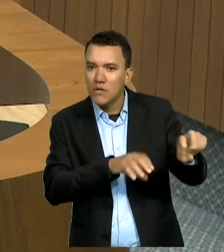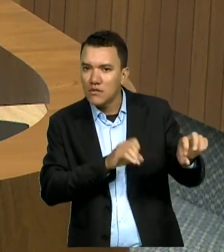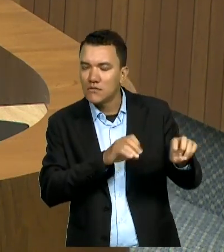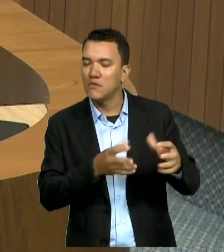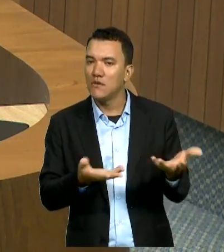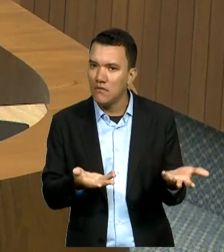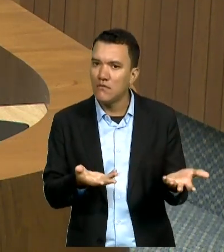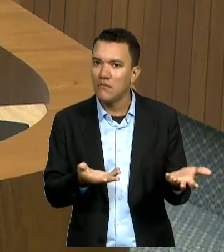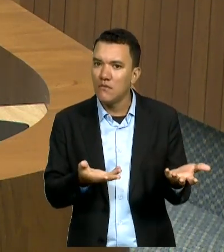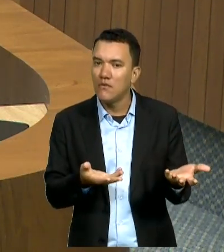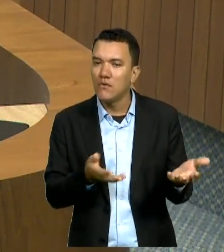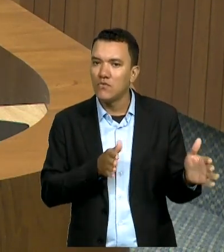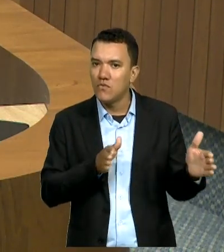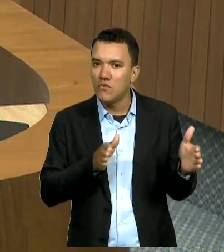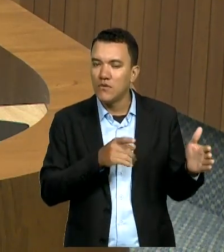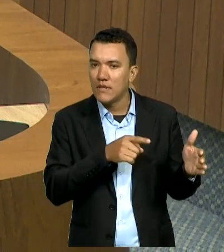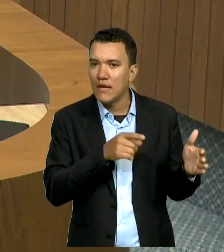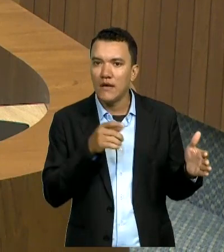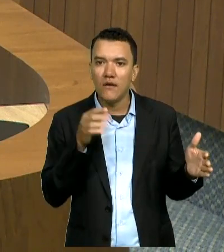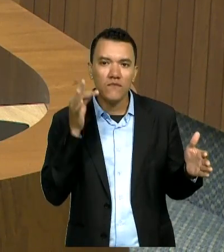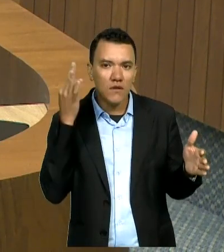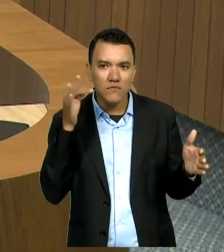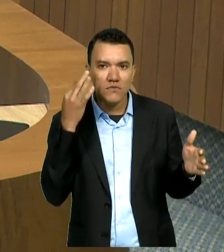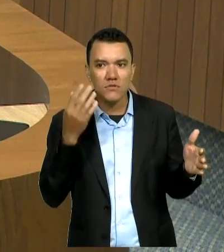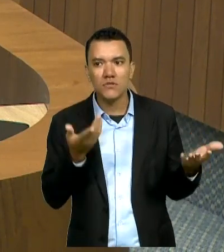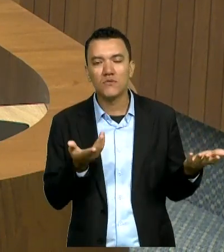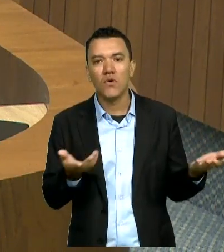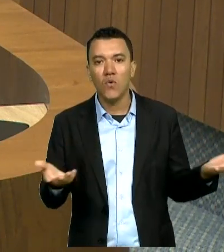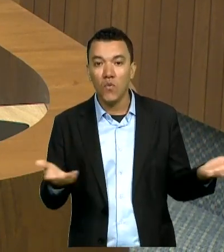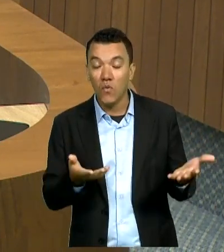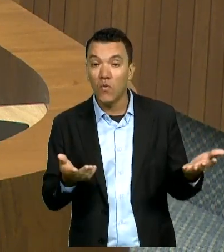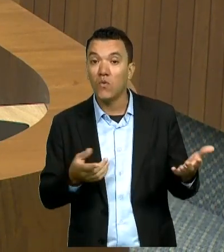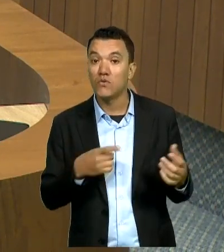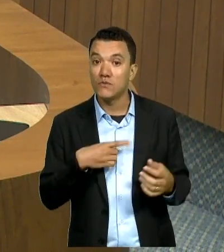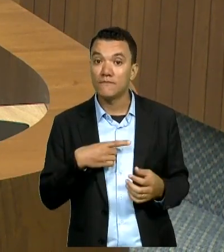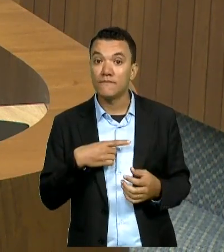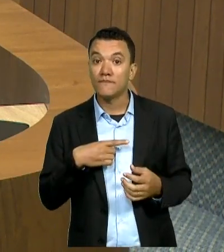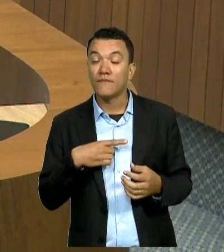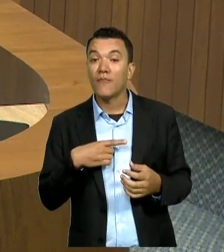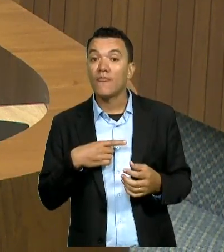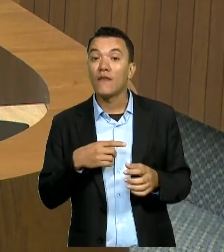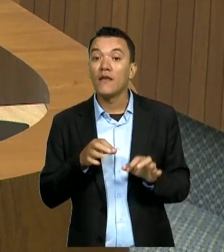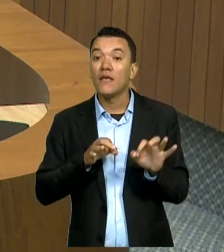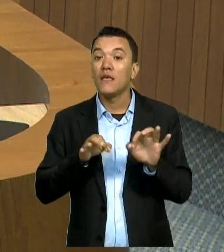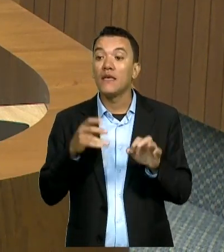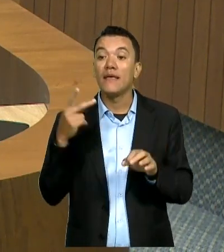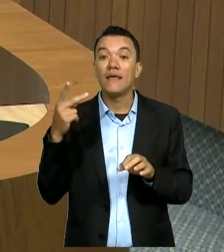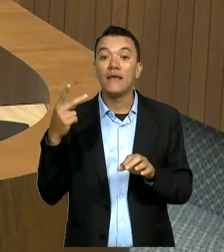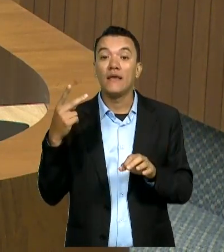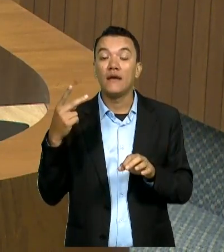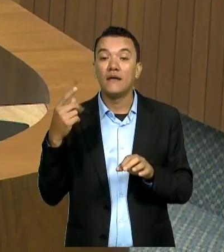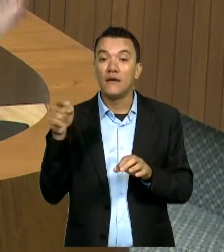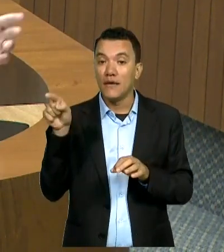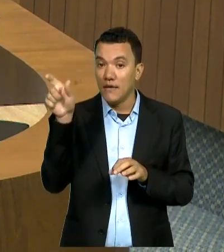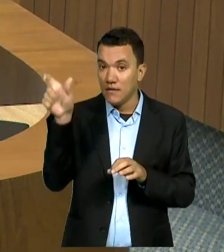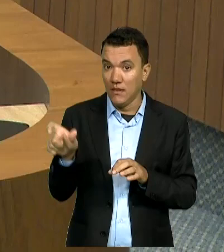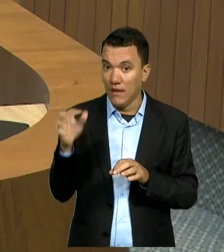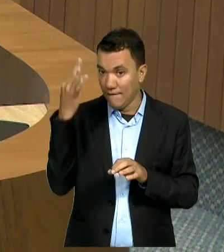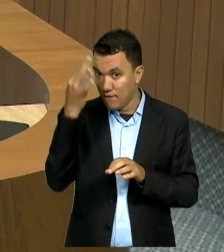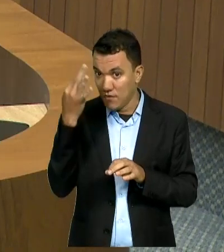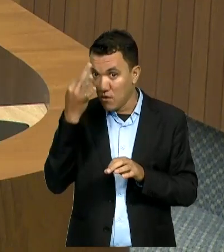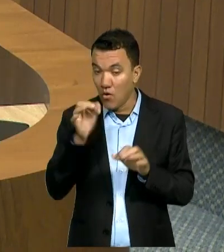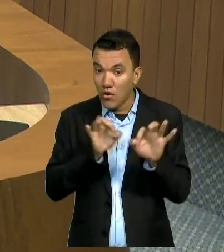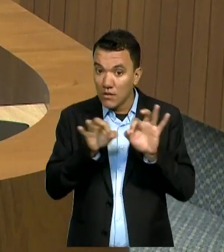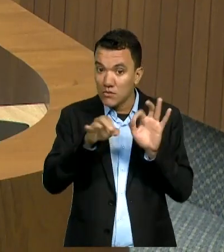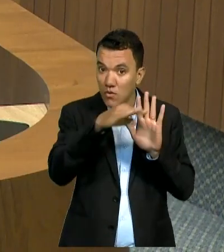na gestão do Flávio Dino, na gestão atual, onde implantou o programa que mudou a educação do